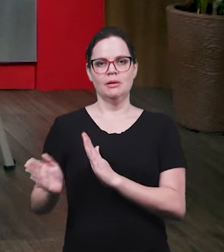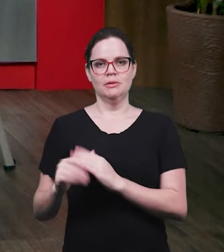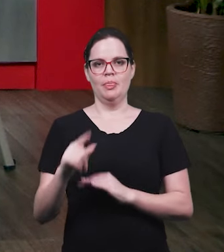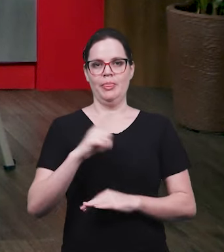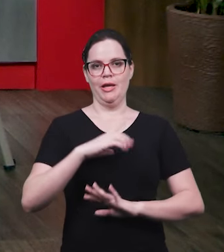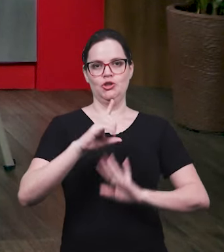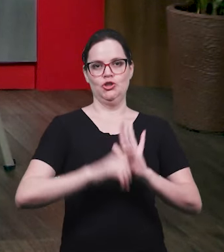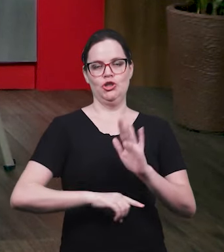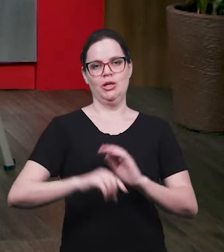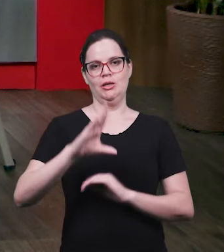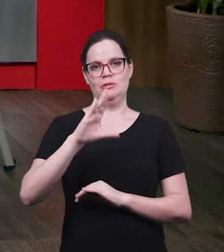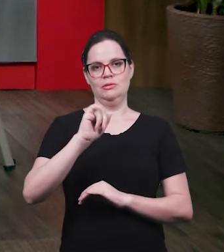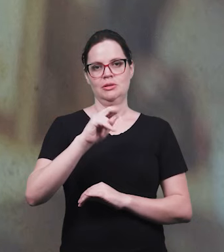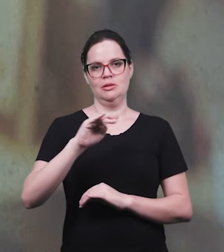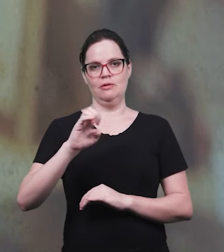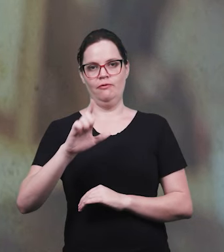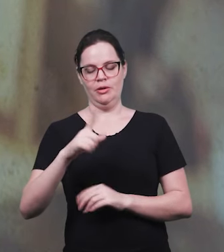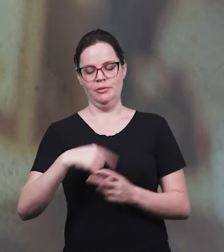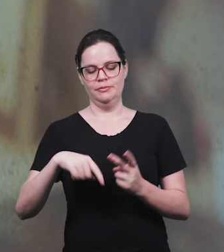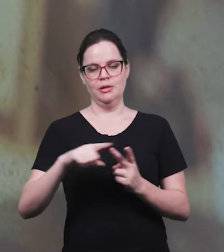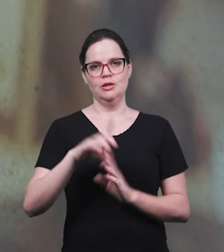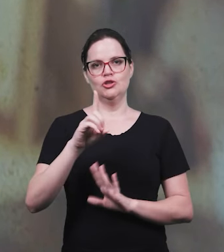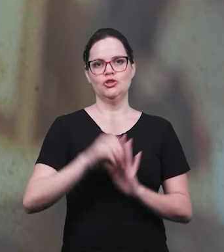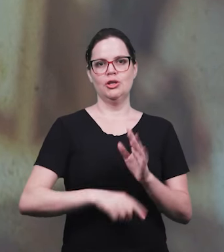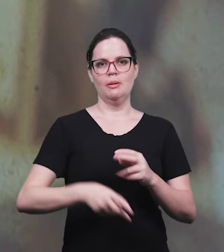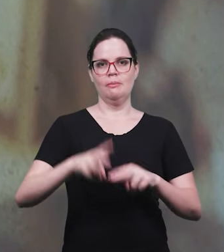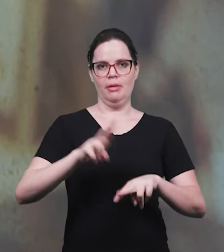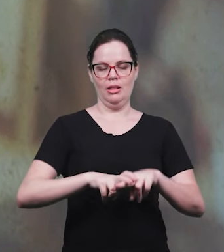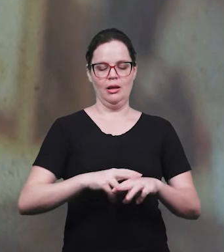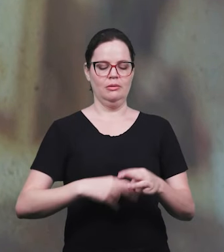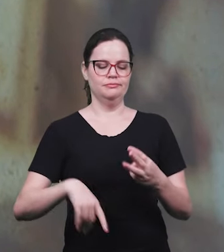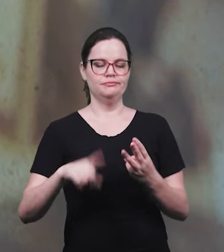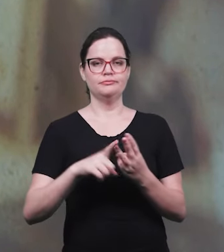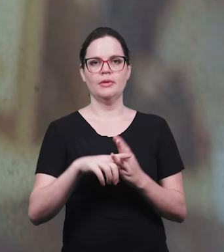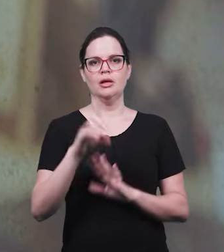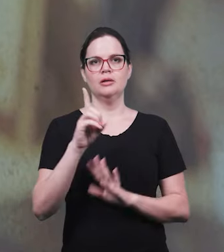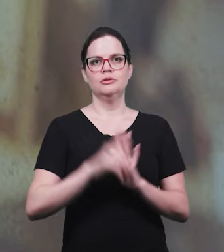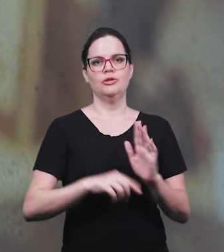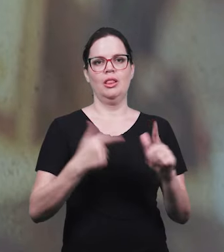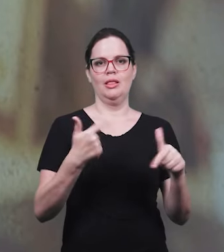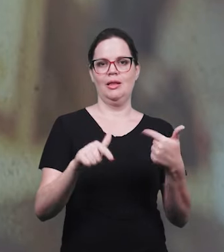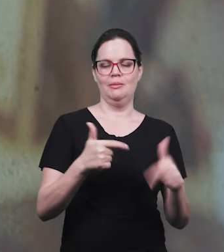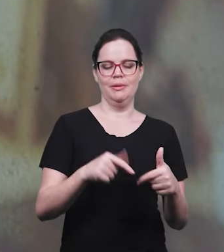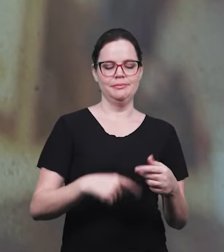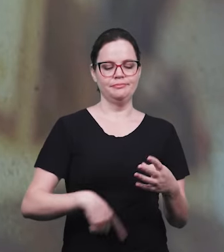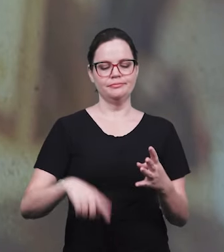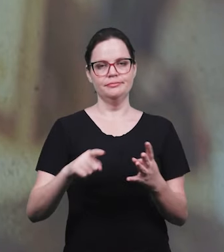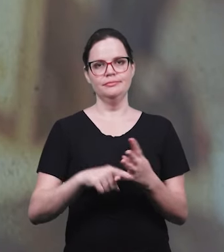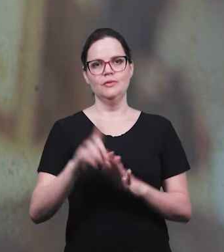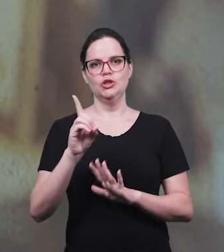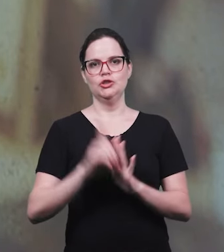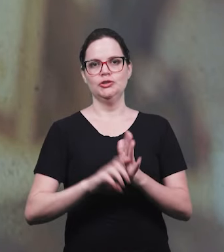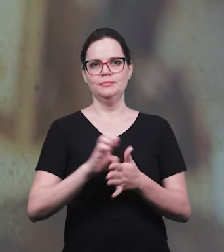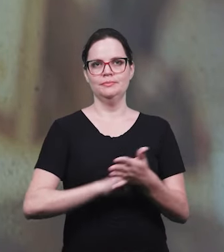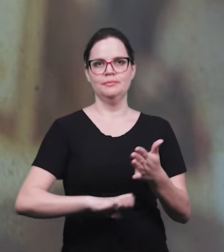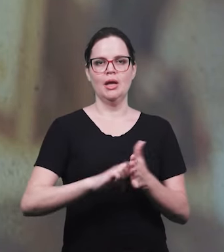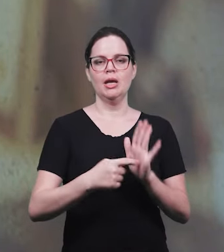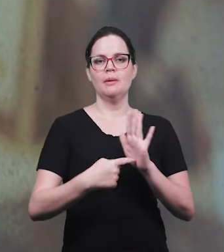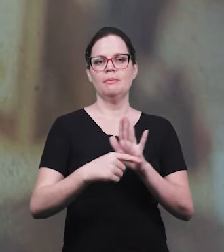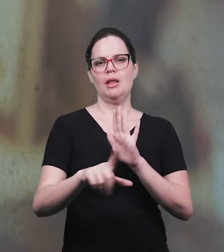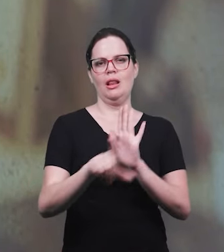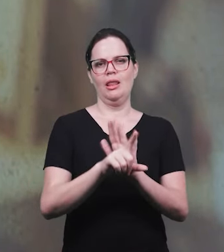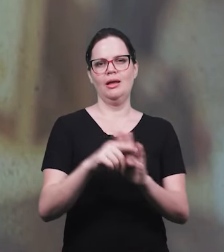direito civil, tenho um processo civil, eu tenho direito penal, tenho um processo penal, eu tenho um trabalhista, tenho a consolidação do